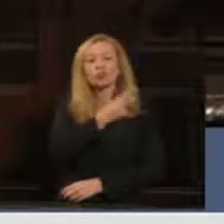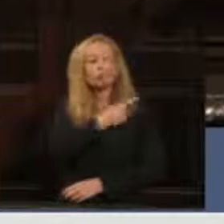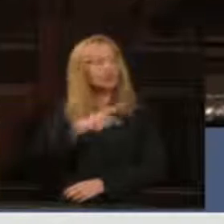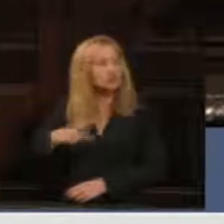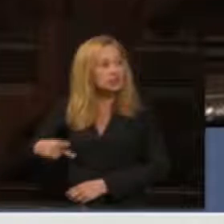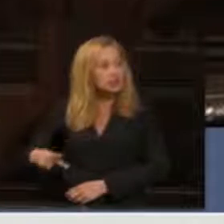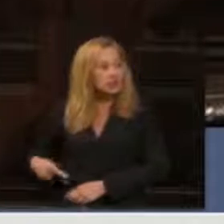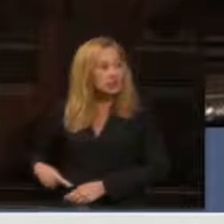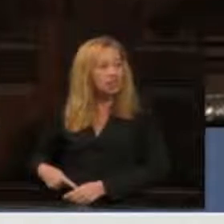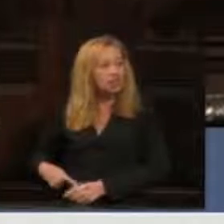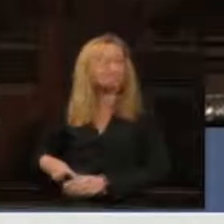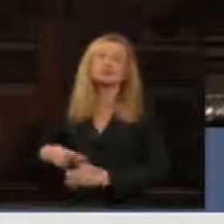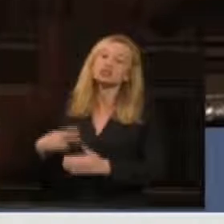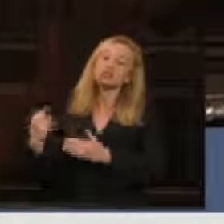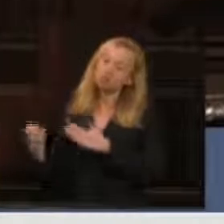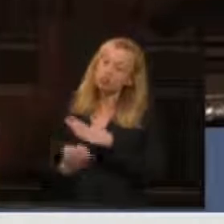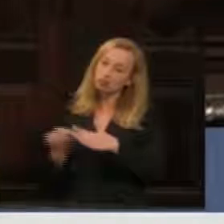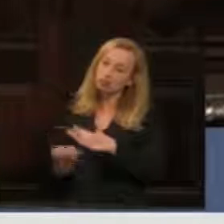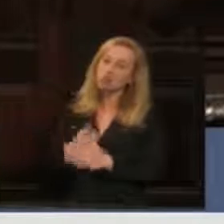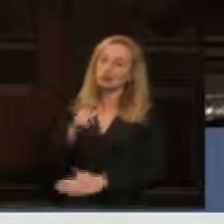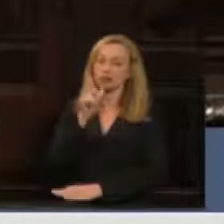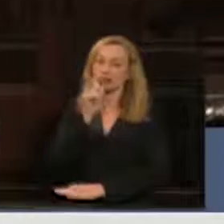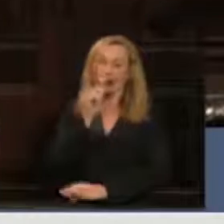presidente da instituição.